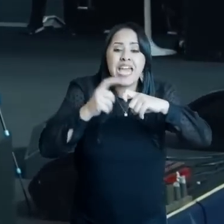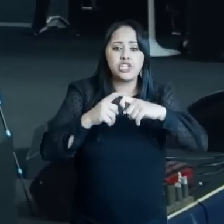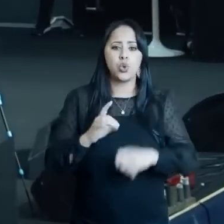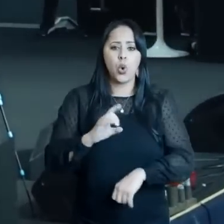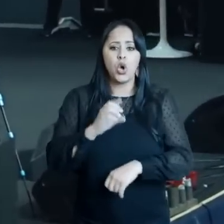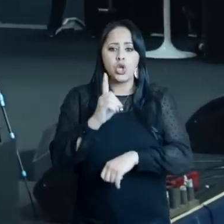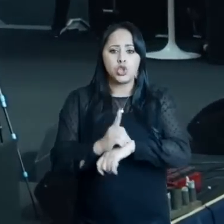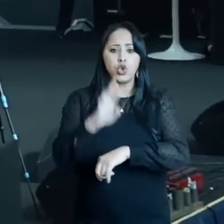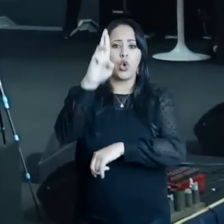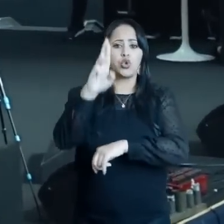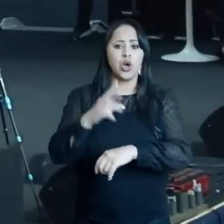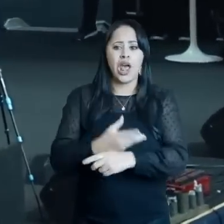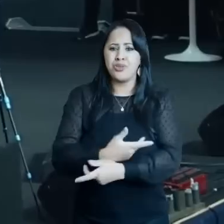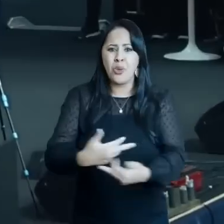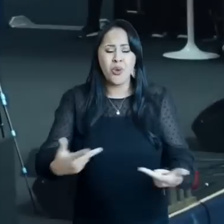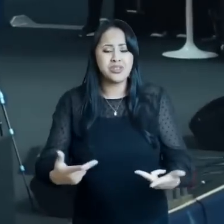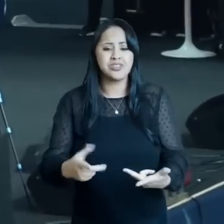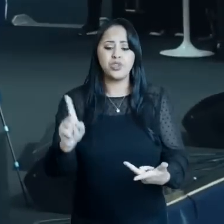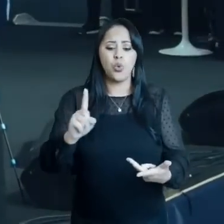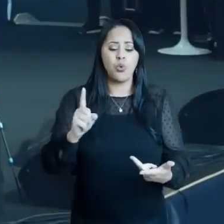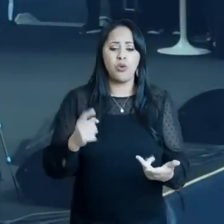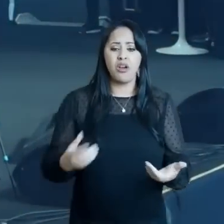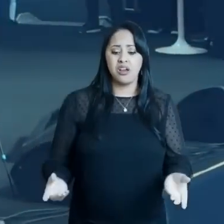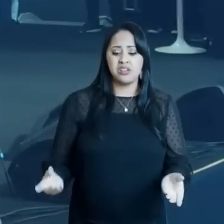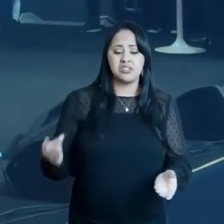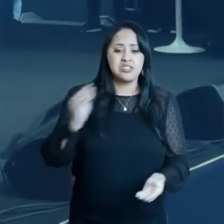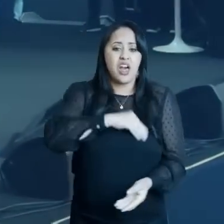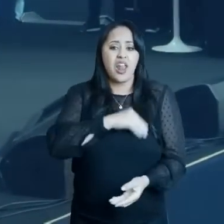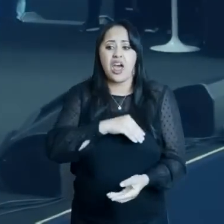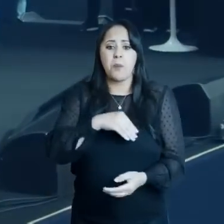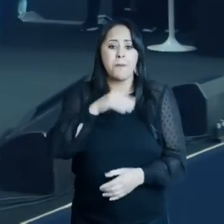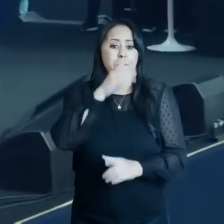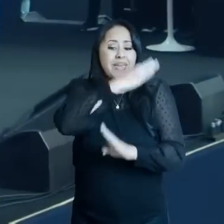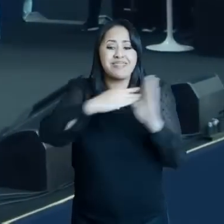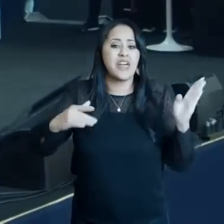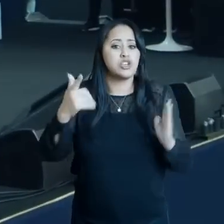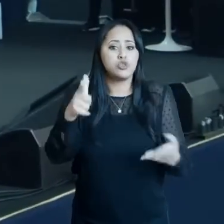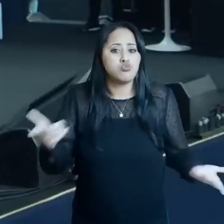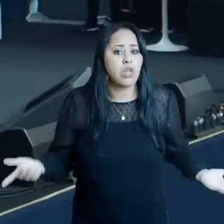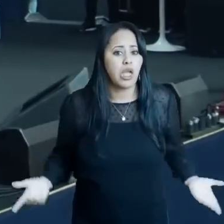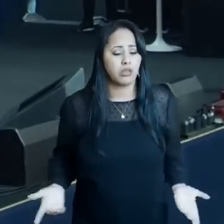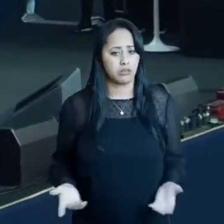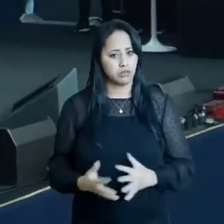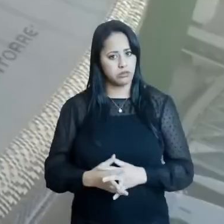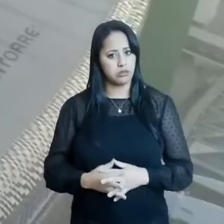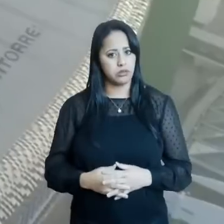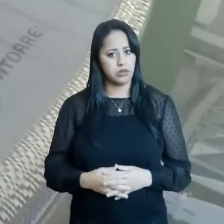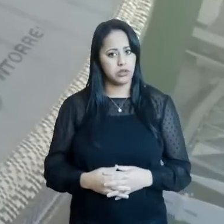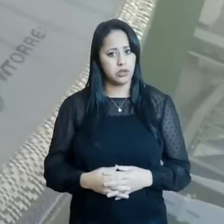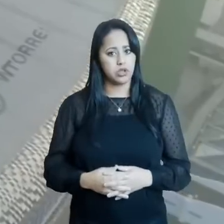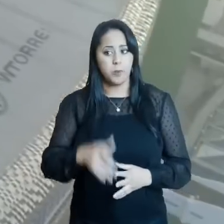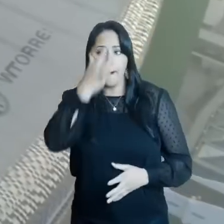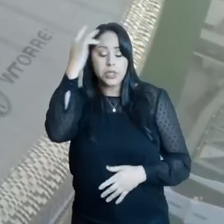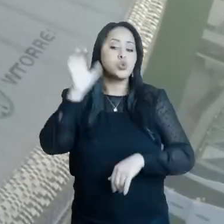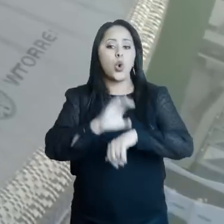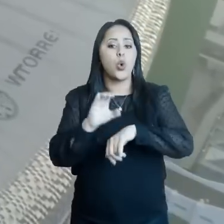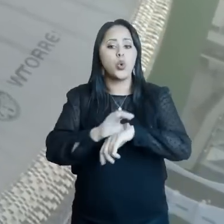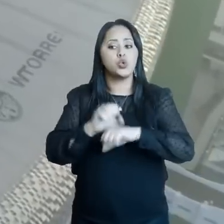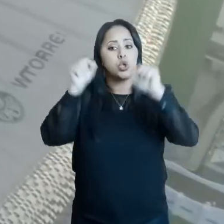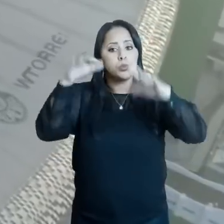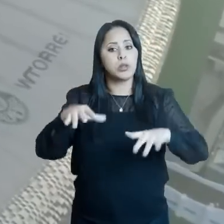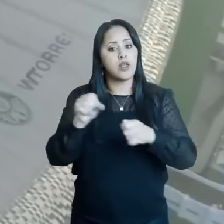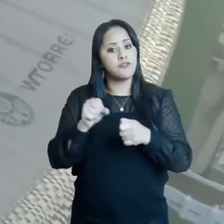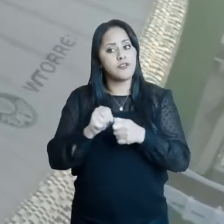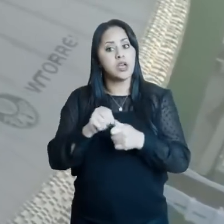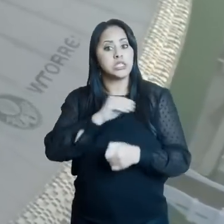um monte de coisa e não ganha metade do que um iluminado que dedica 20 horas por dia, que não é pouco, ganha. Então, assim, você